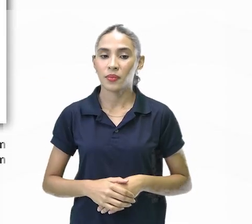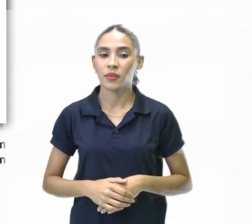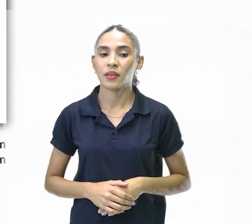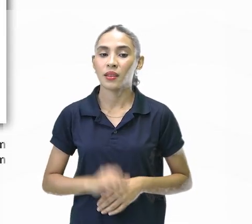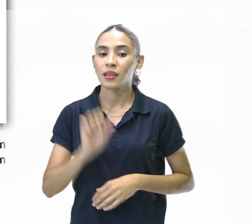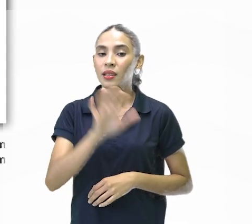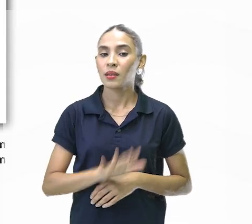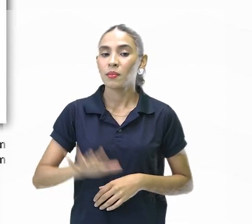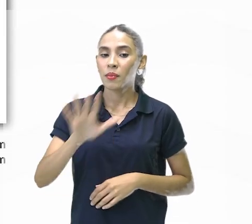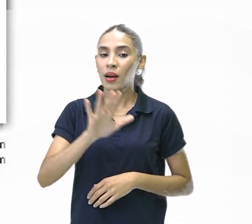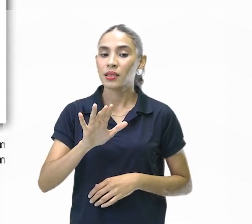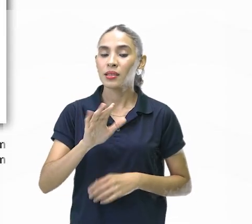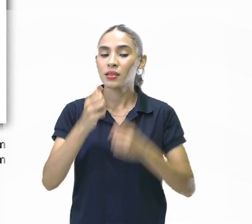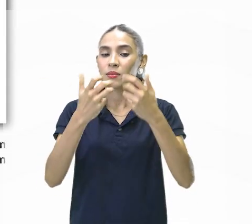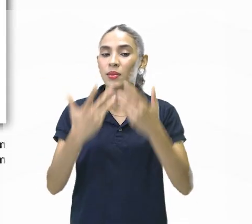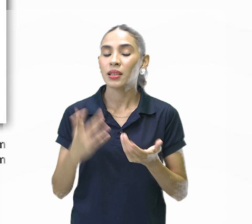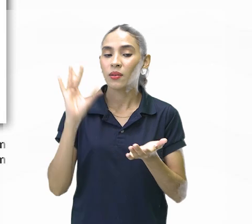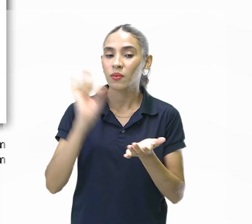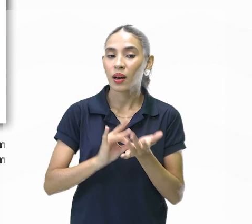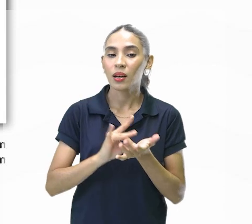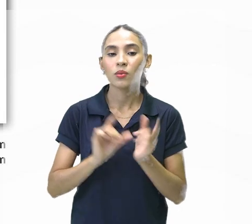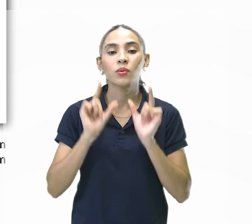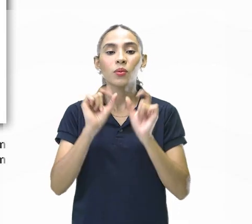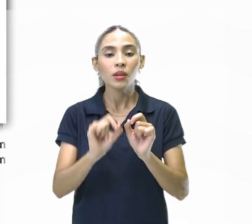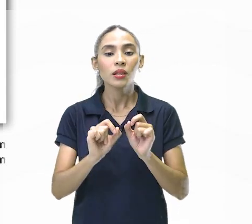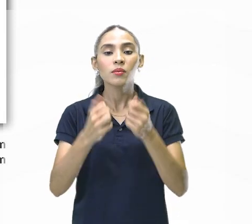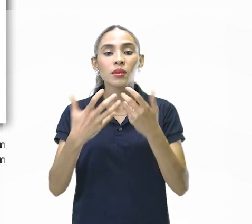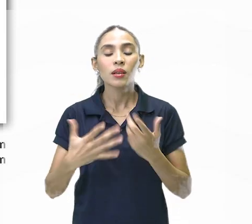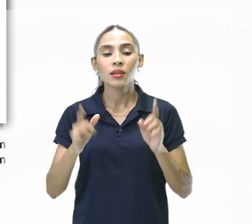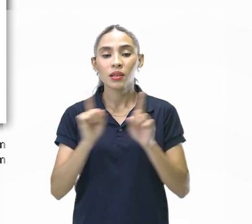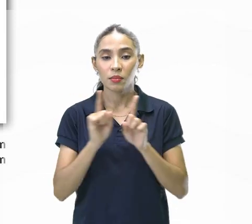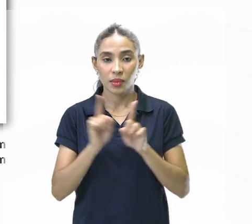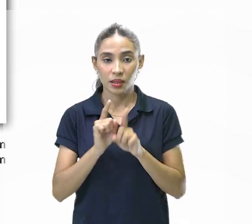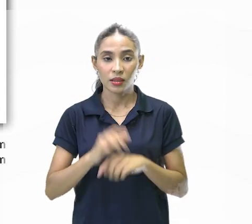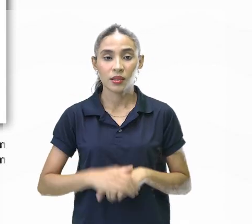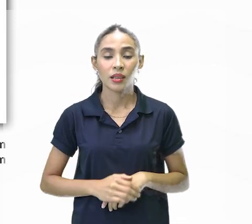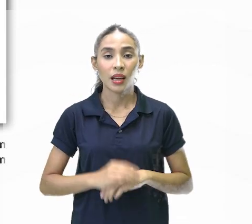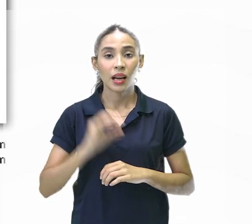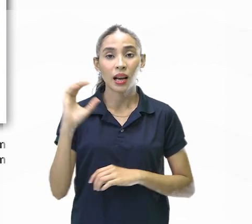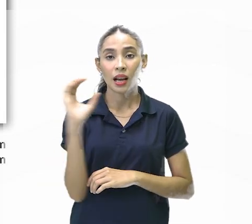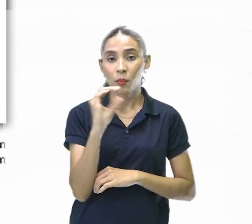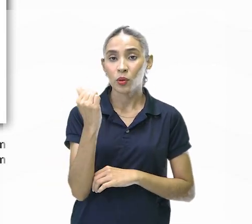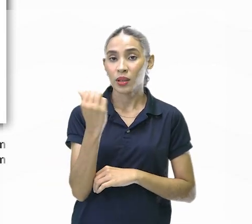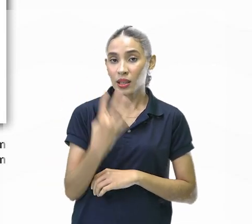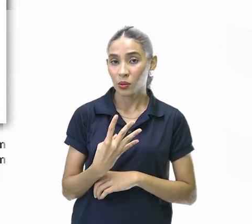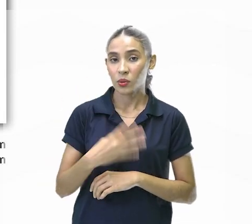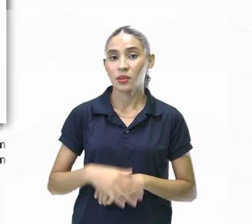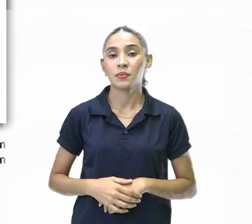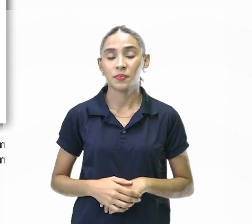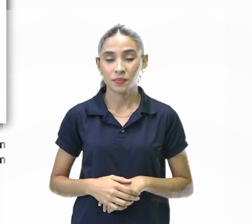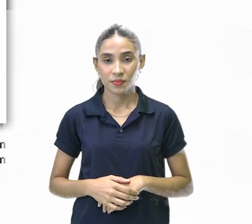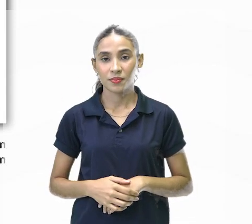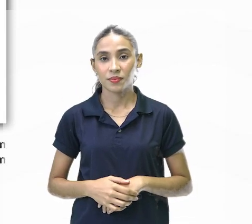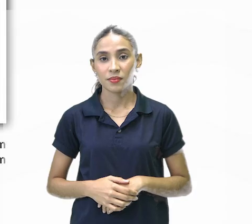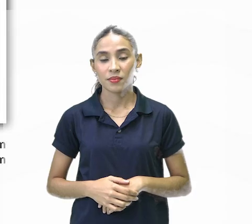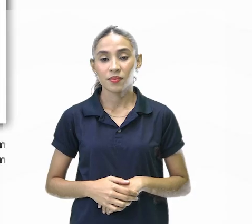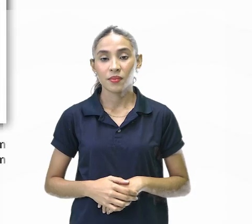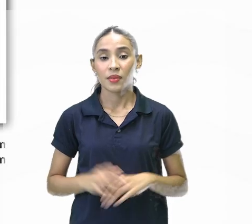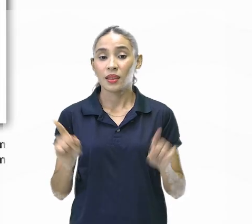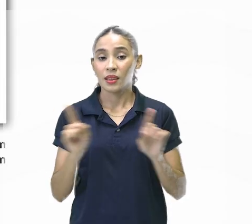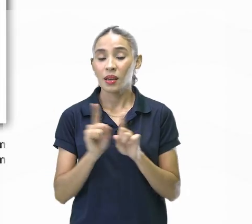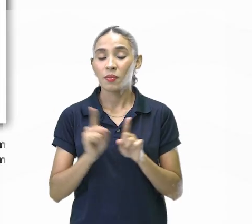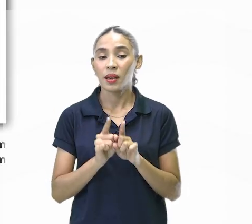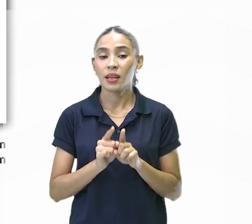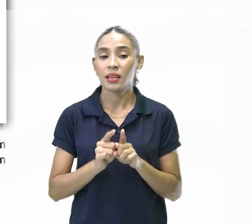com essa imagem, reflete muito bem o que estamos falando sobre o carbono 14. Claro